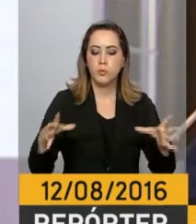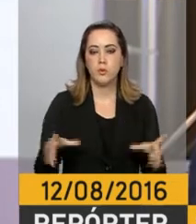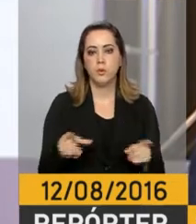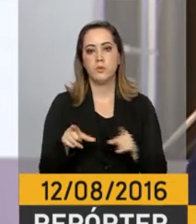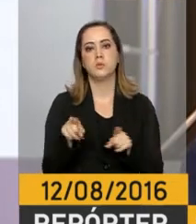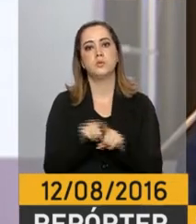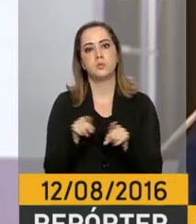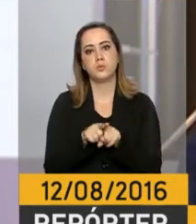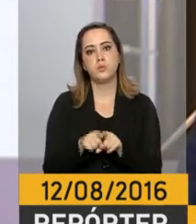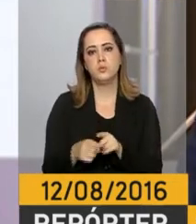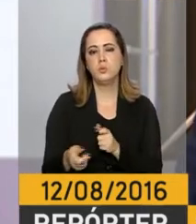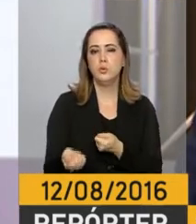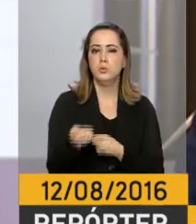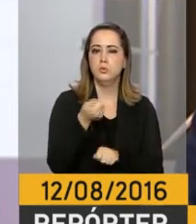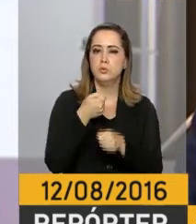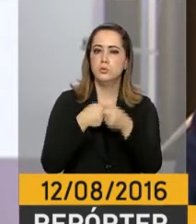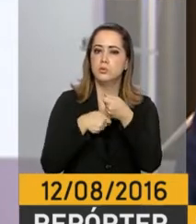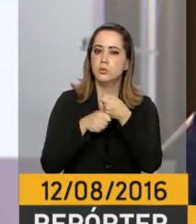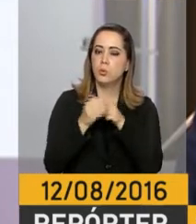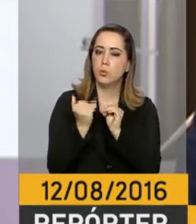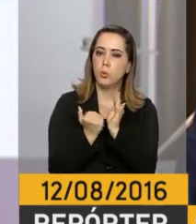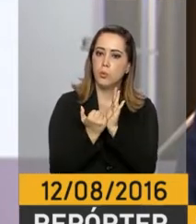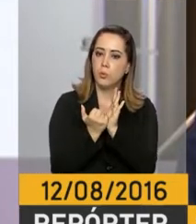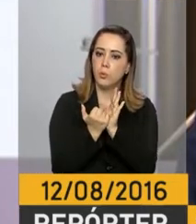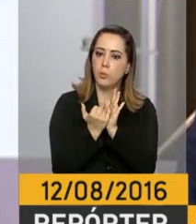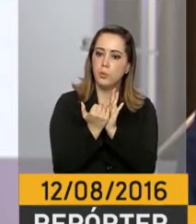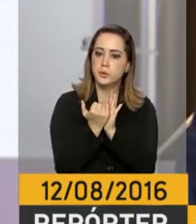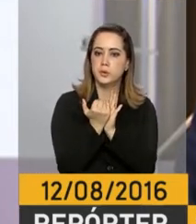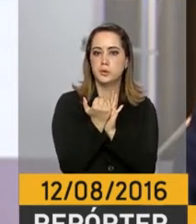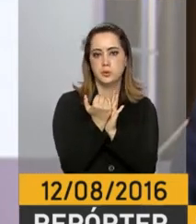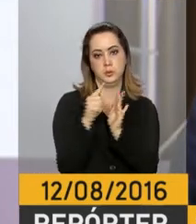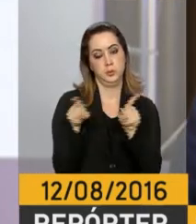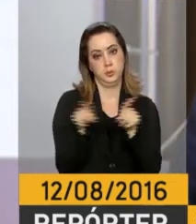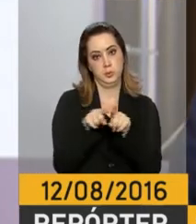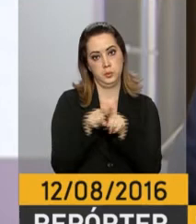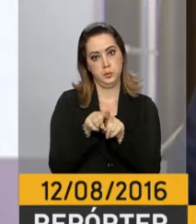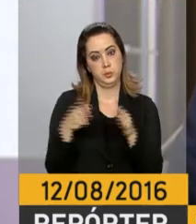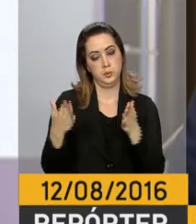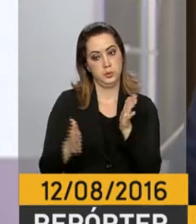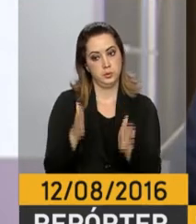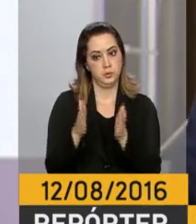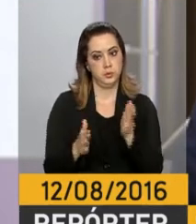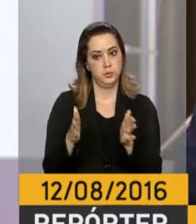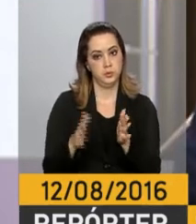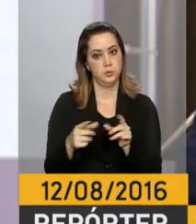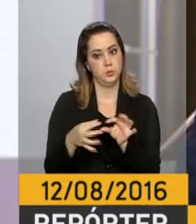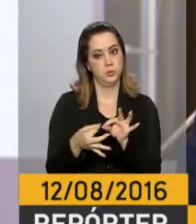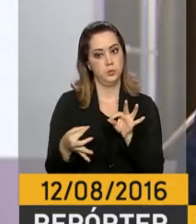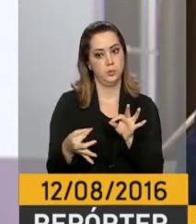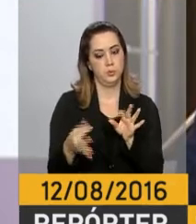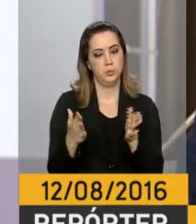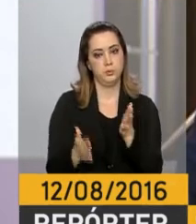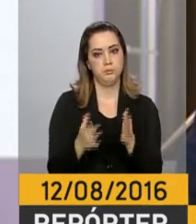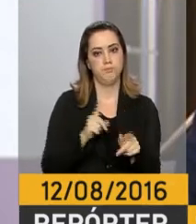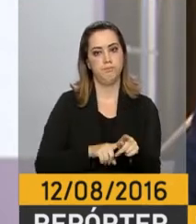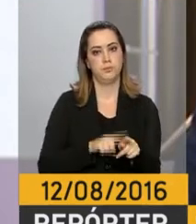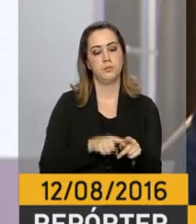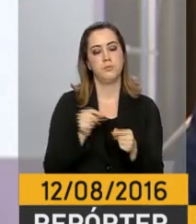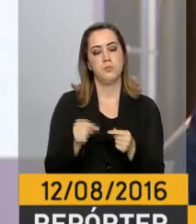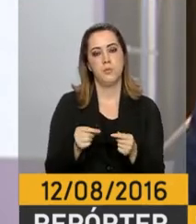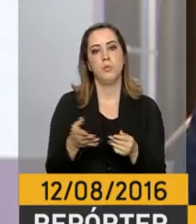alguma recuperação de crescimento que beneficia no curto prazo as economias emergentes.